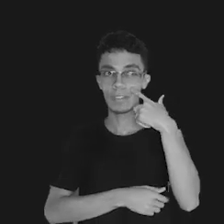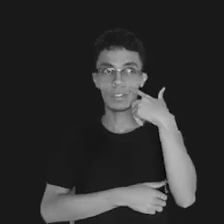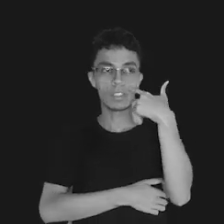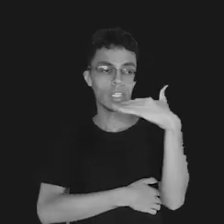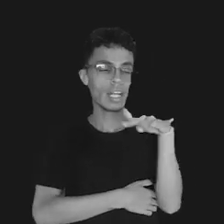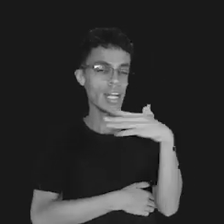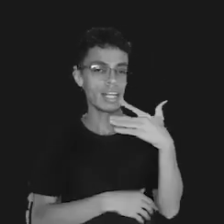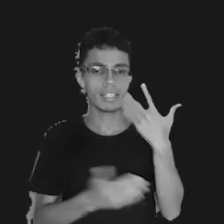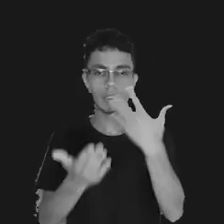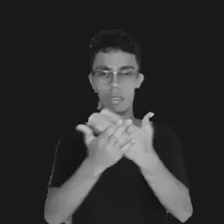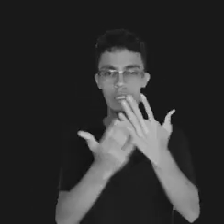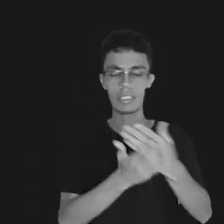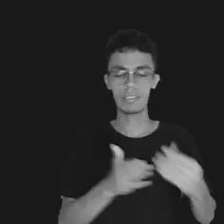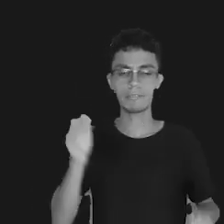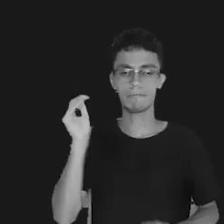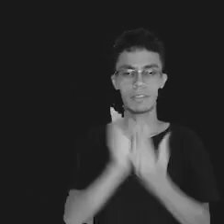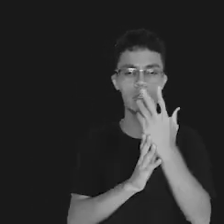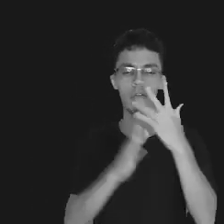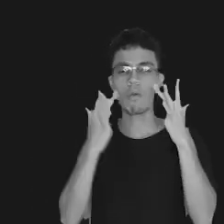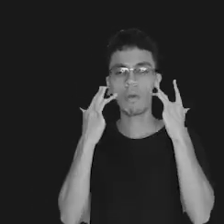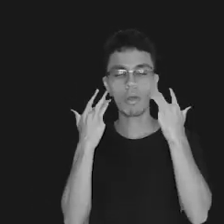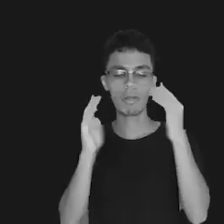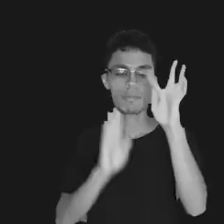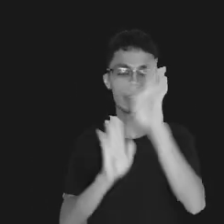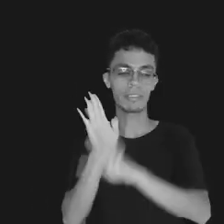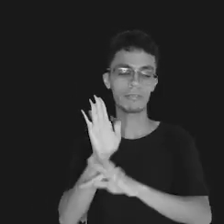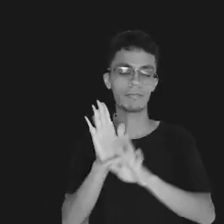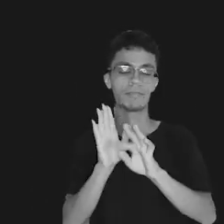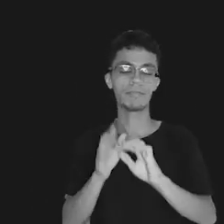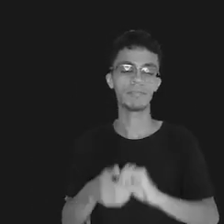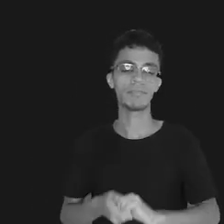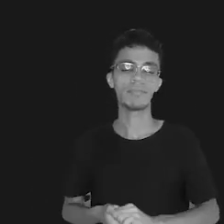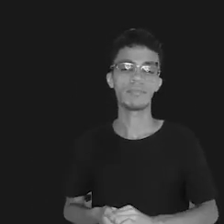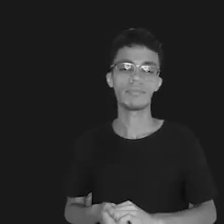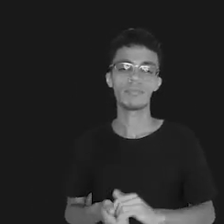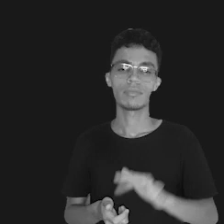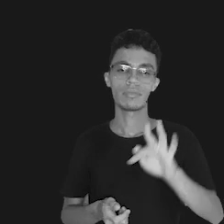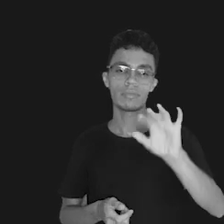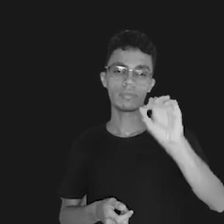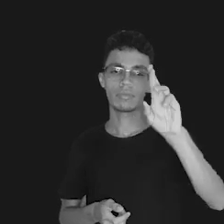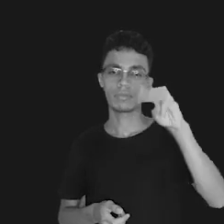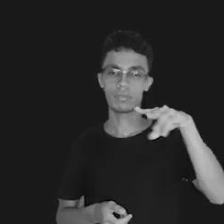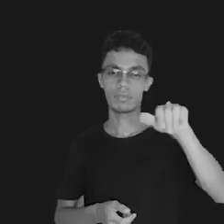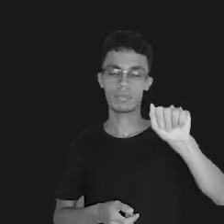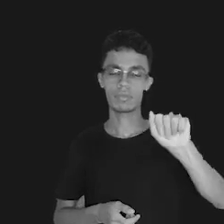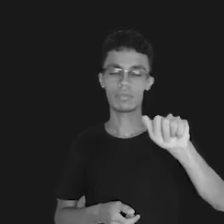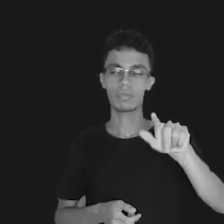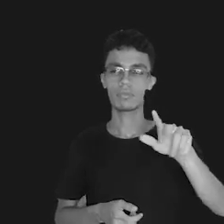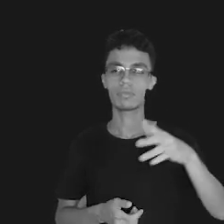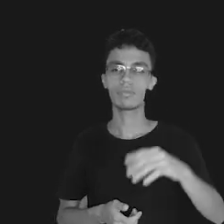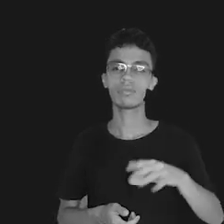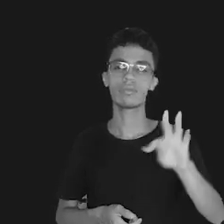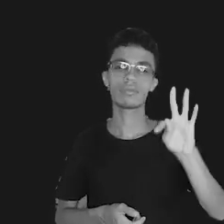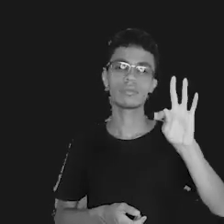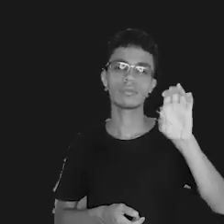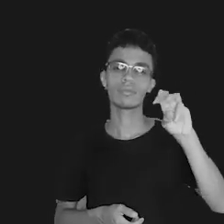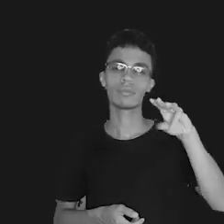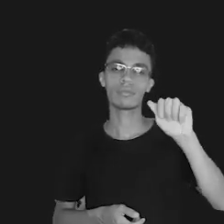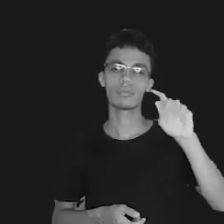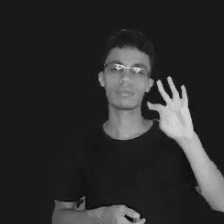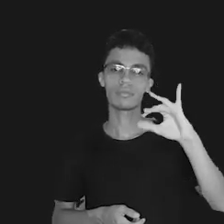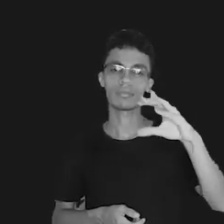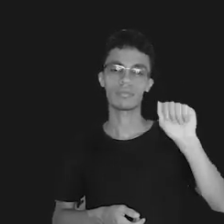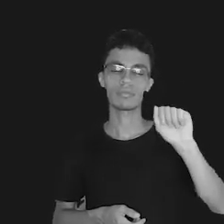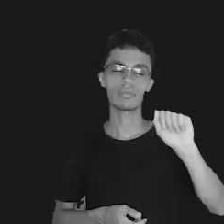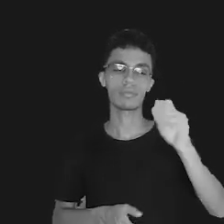aquilo, desenvolvia várias obras com uma unidade formal e temática muito grande.